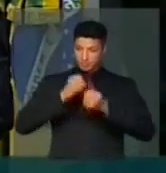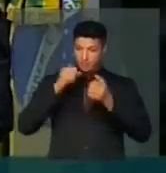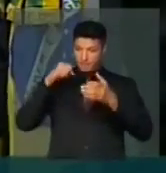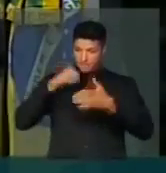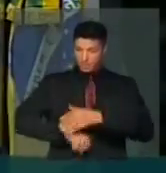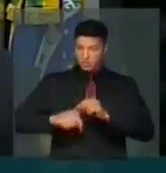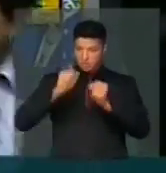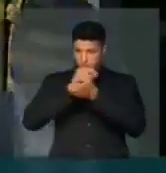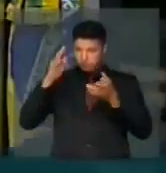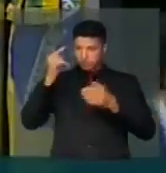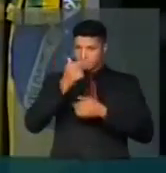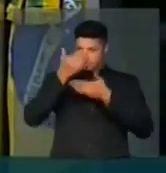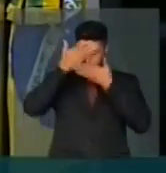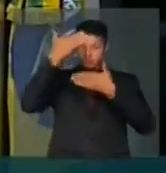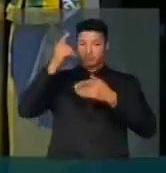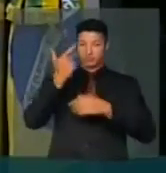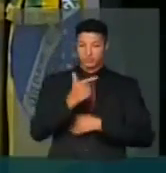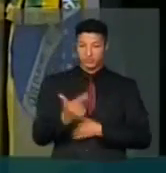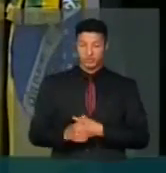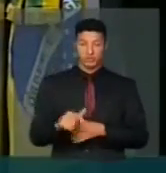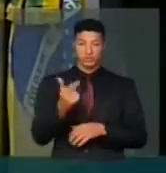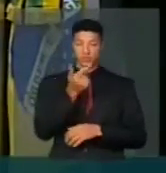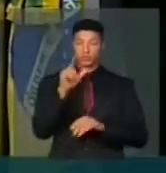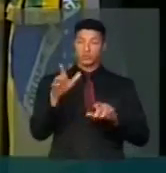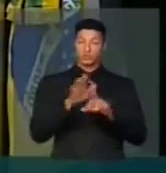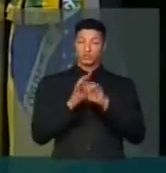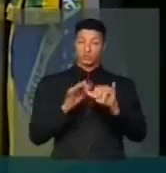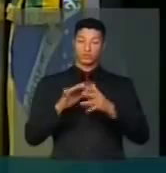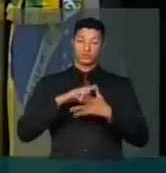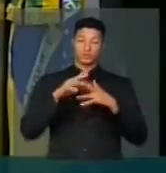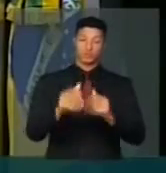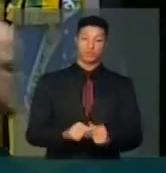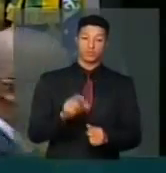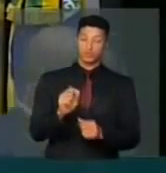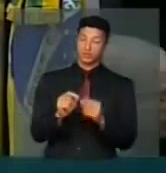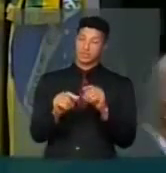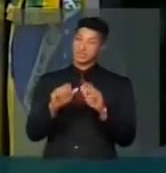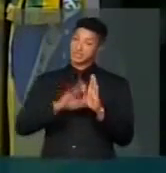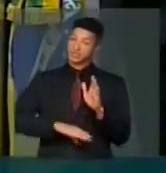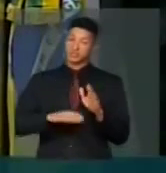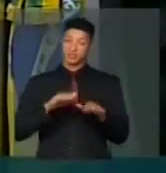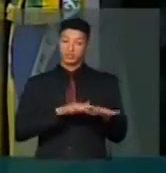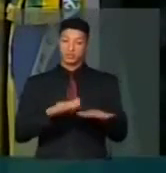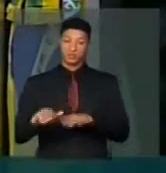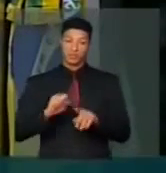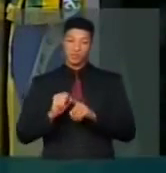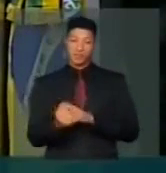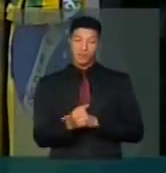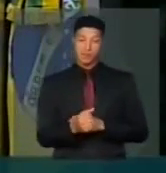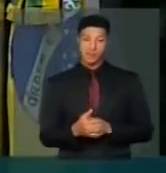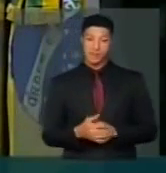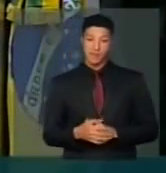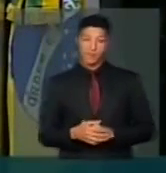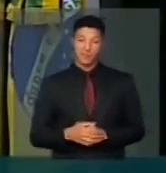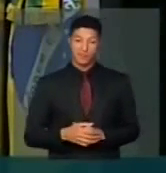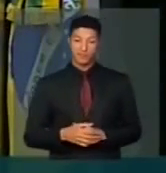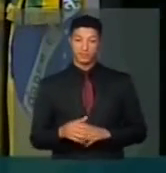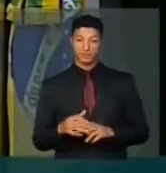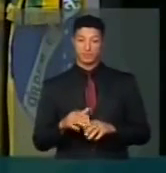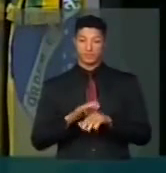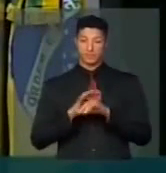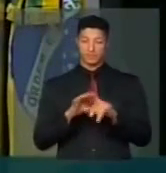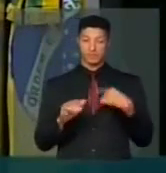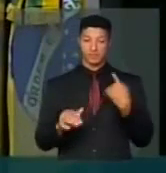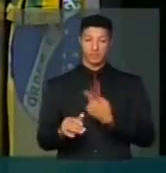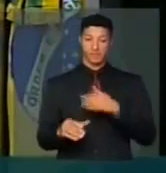terror, não existe outra legislação no mundo que excepcione os movimentos sociais. A lei que